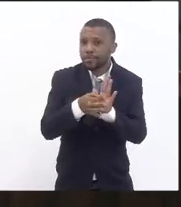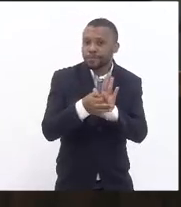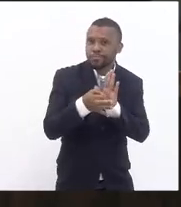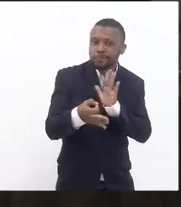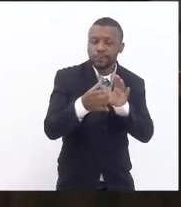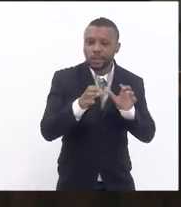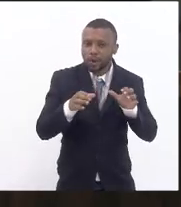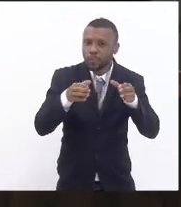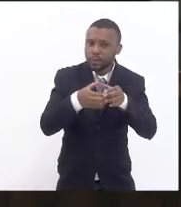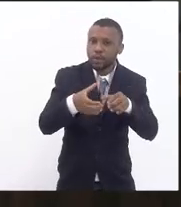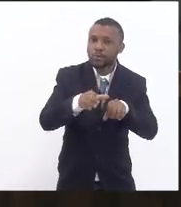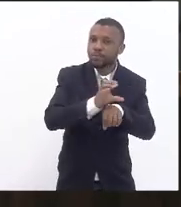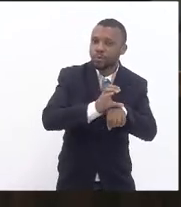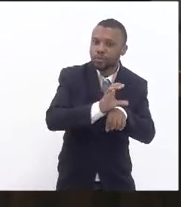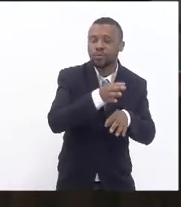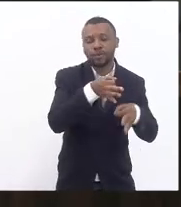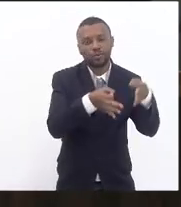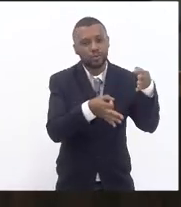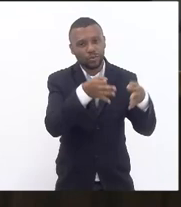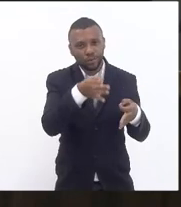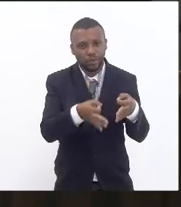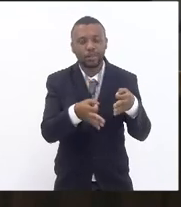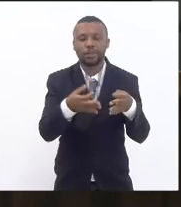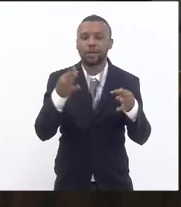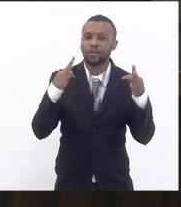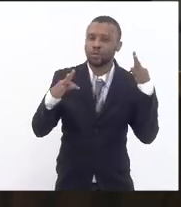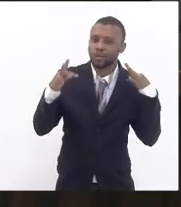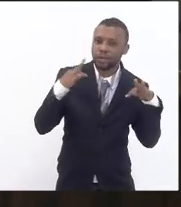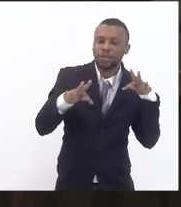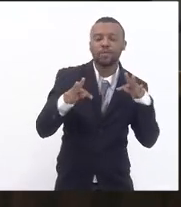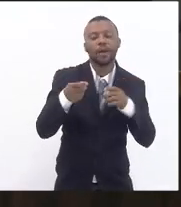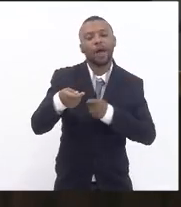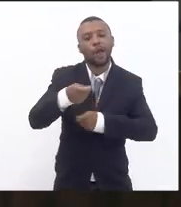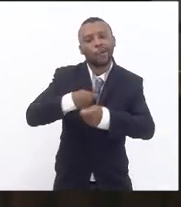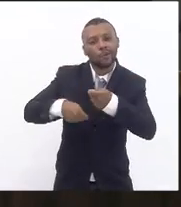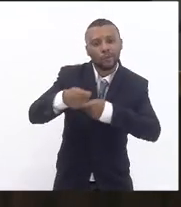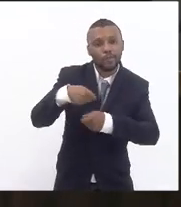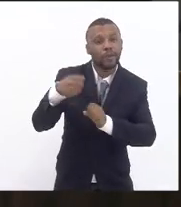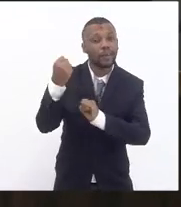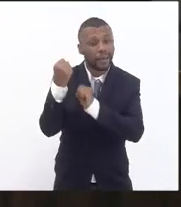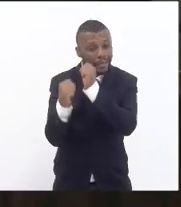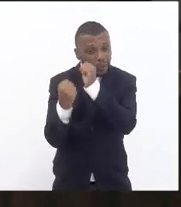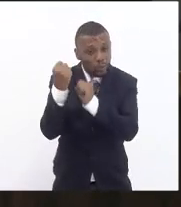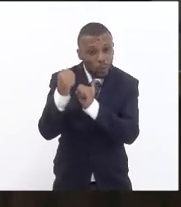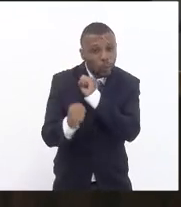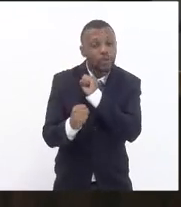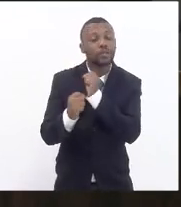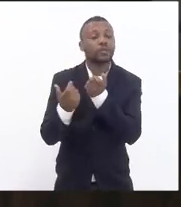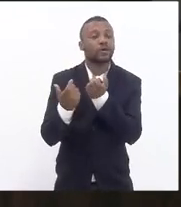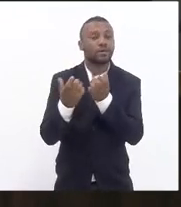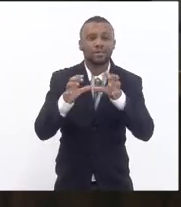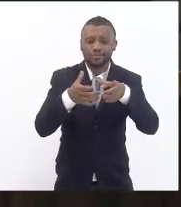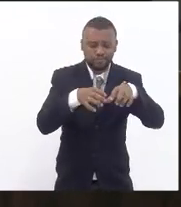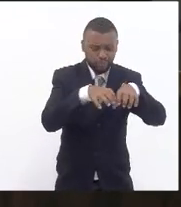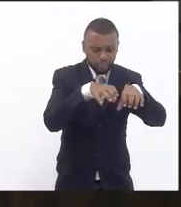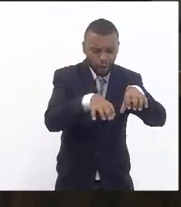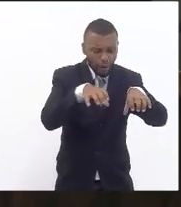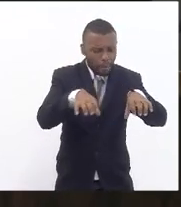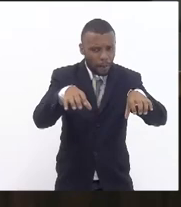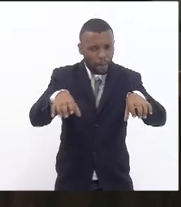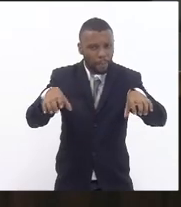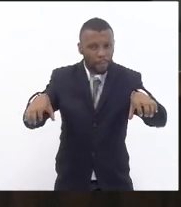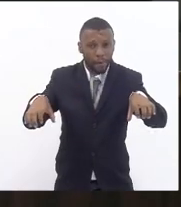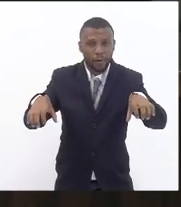pessoa com deficiência, de turismo, de economia, indústria e comércio e orçamento, finanças, fiscalização financeira e controle,